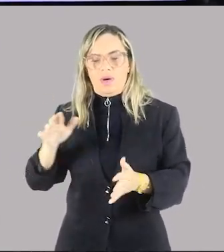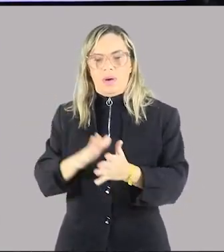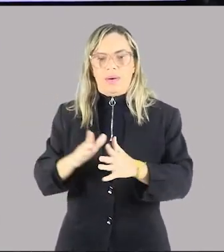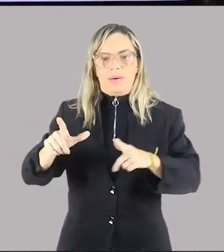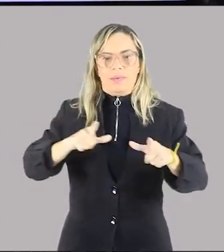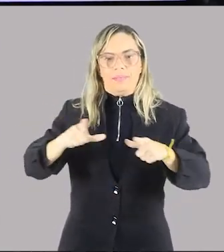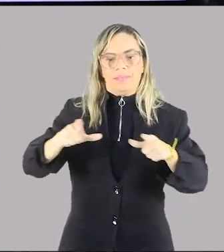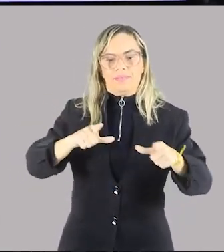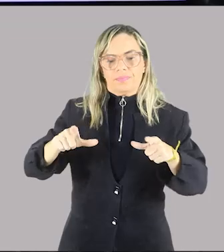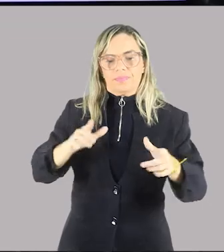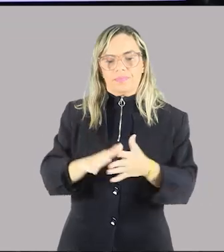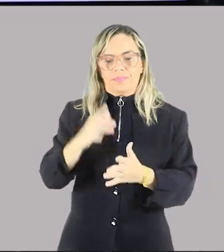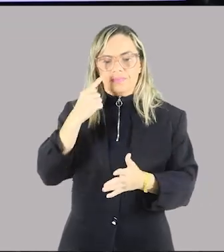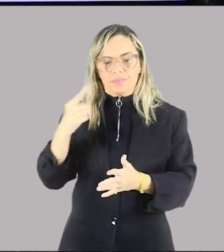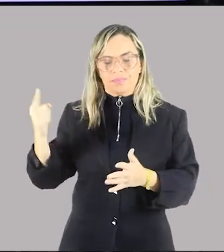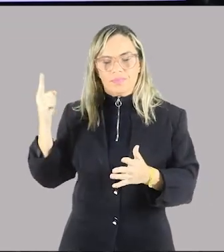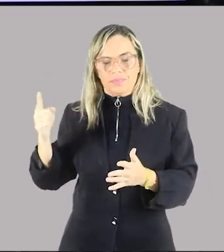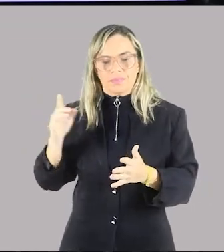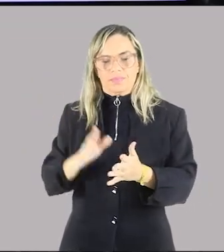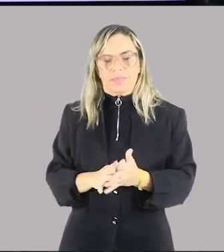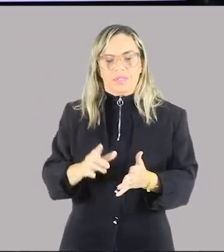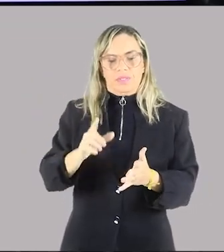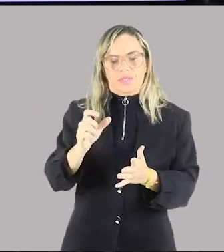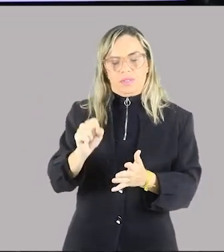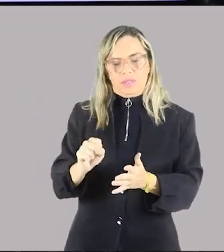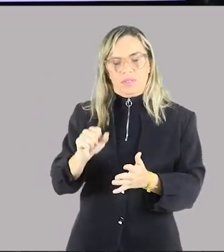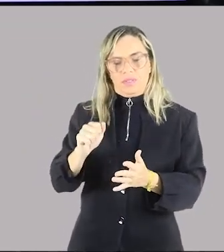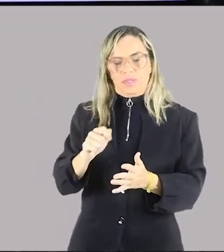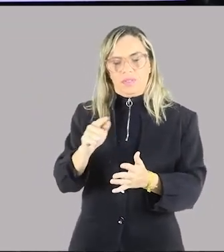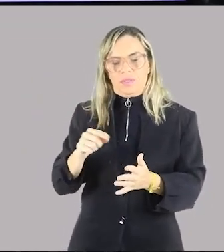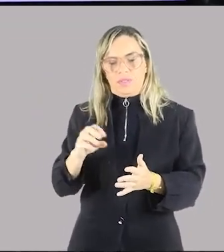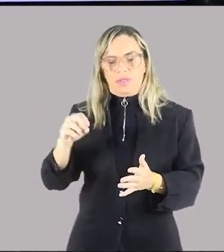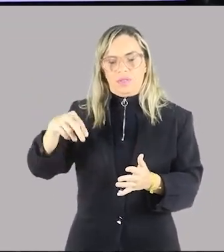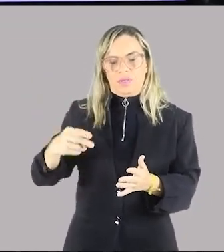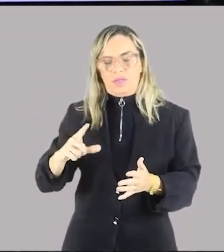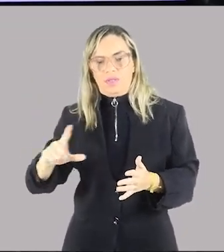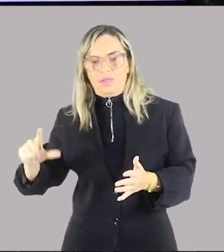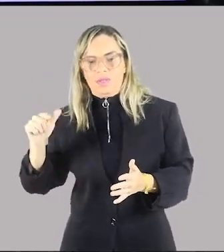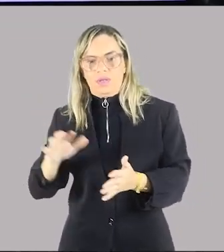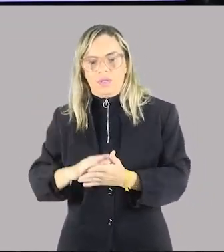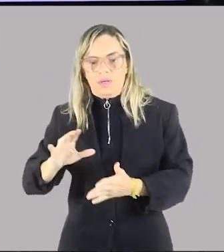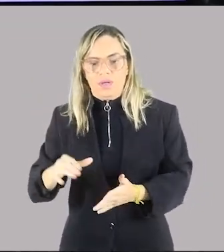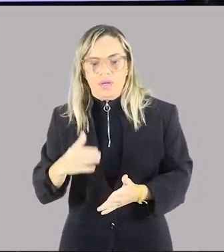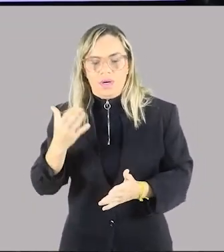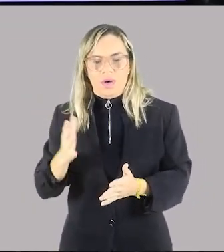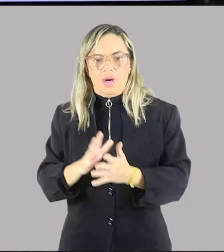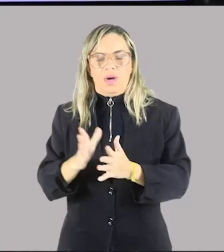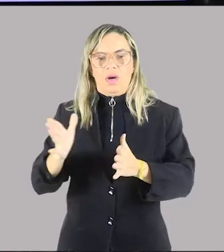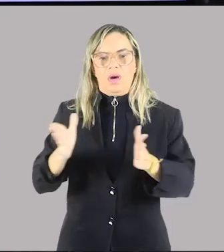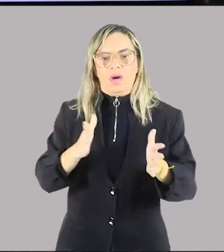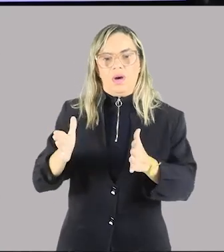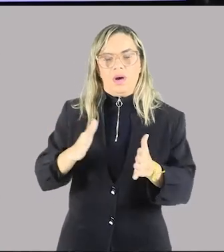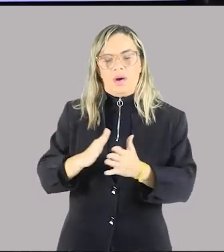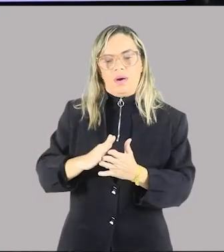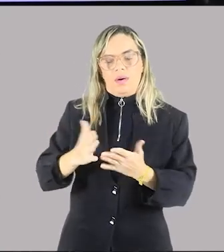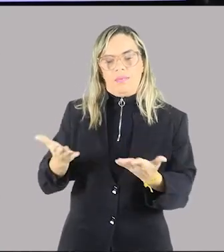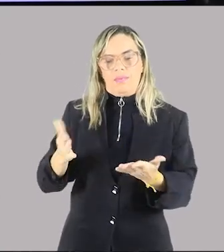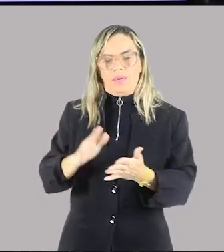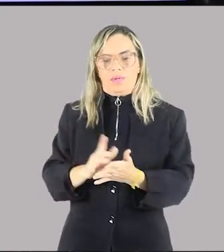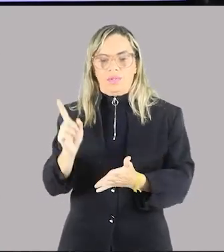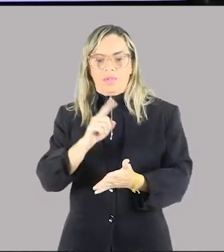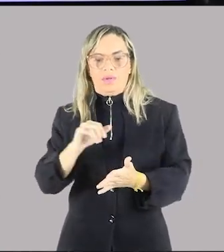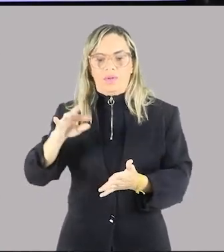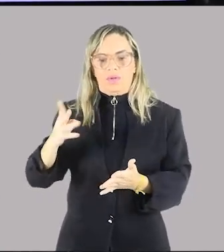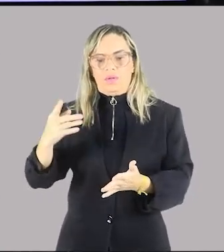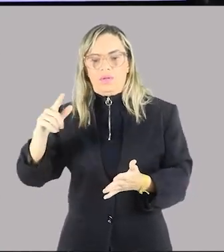ele é sazonal, ou seja, ele é temporário, ele acontece de tempos em tempos, perfeito? O IBGE não precisa a todo tempo